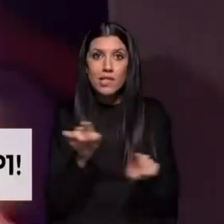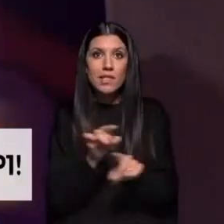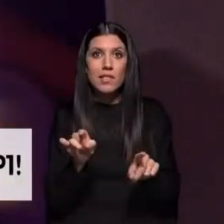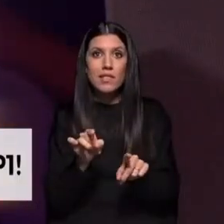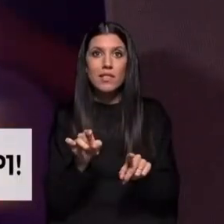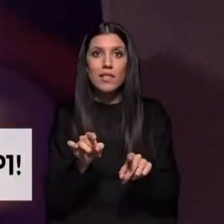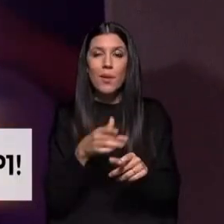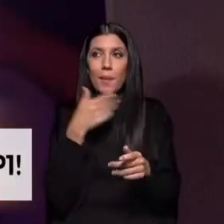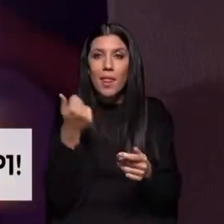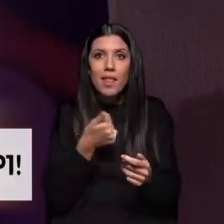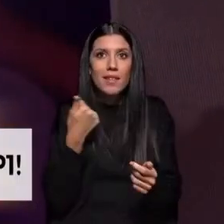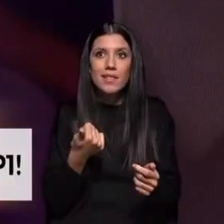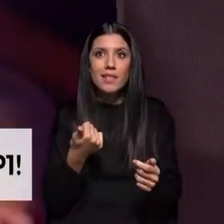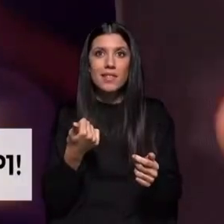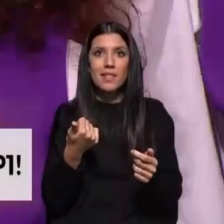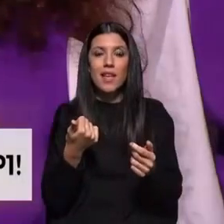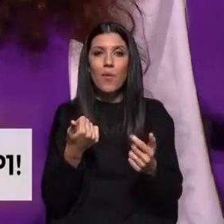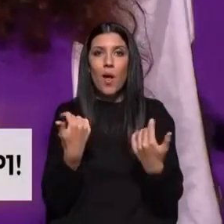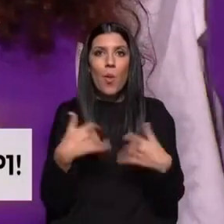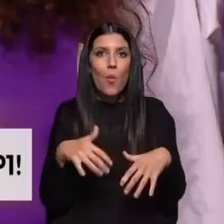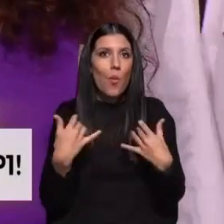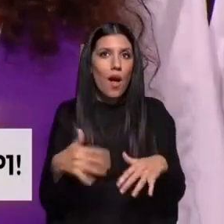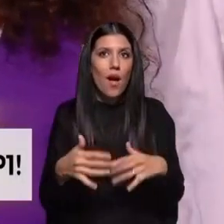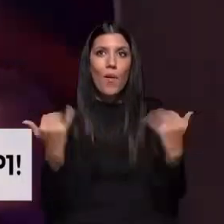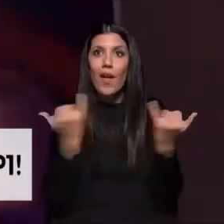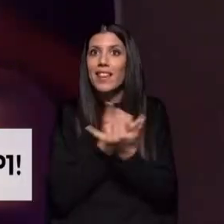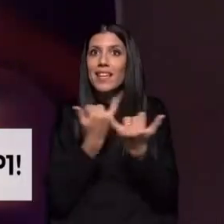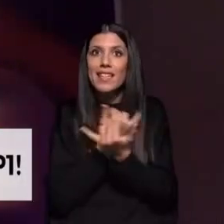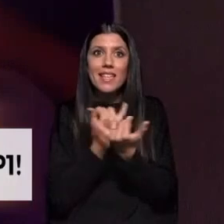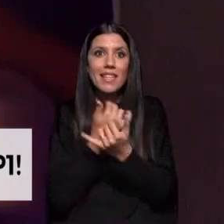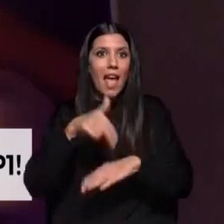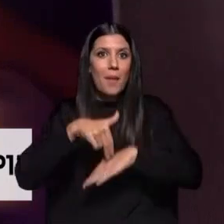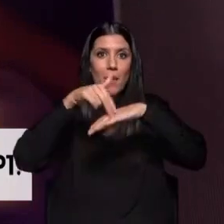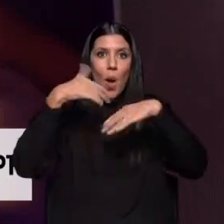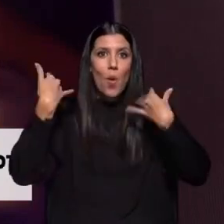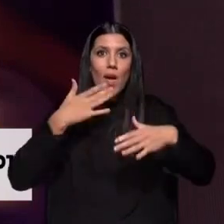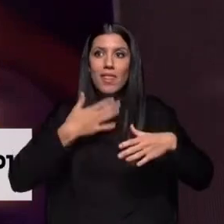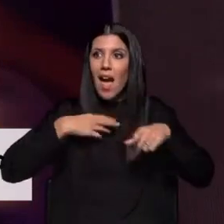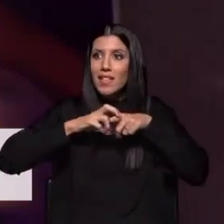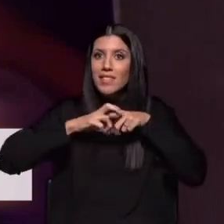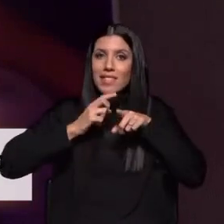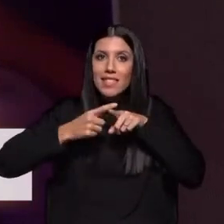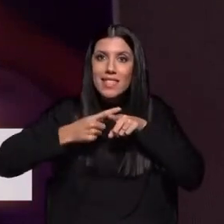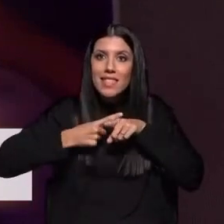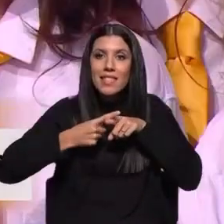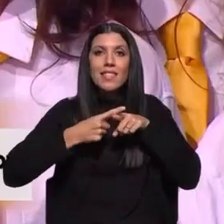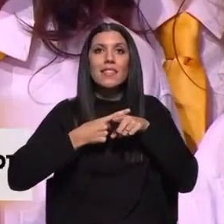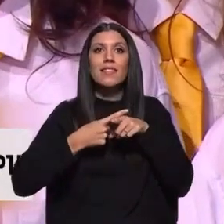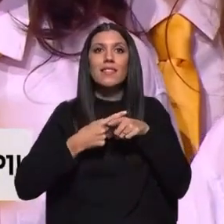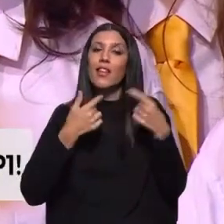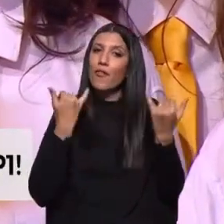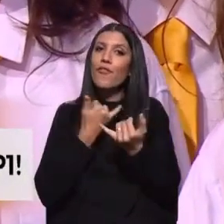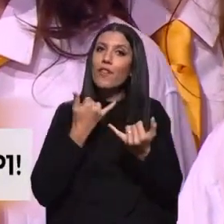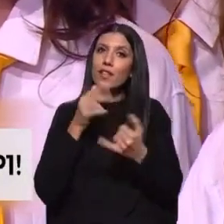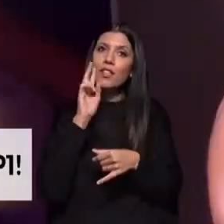uma beleza, de uma capacidade, de uma alegria em cima do palco, de facto é entusiasmante, e eu fico muito feliz